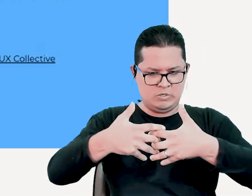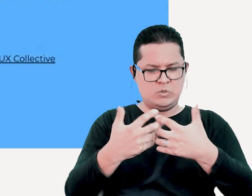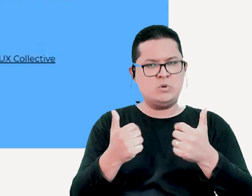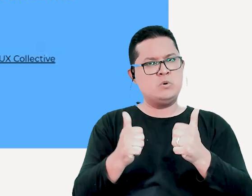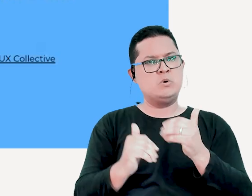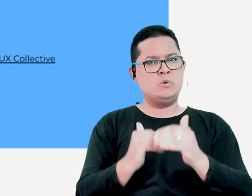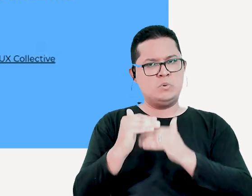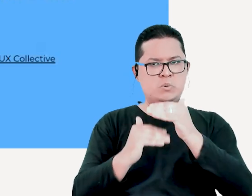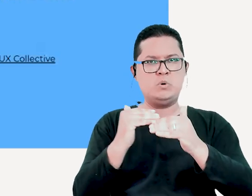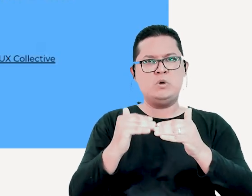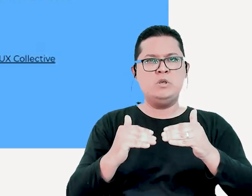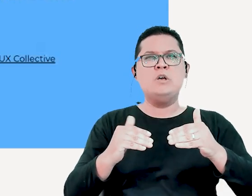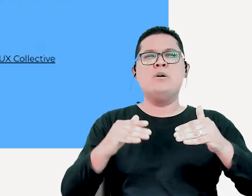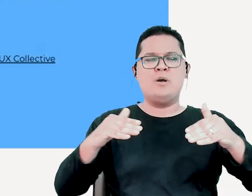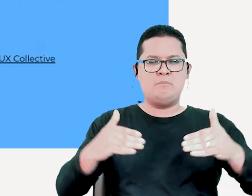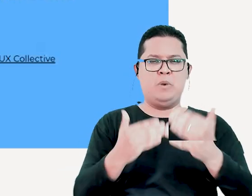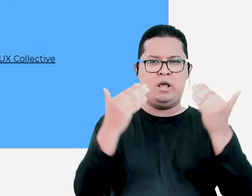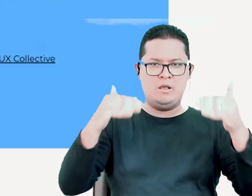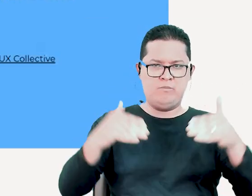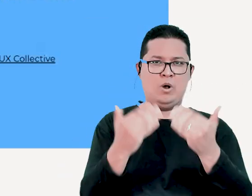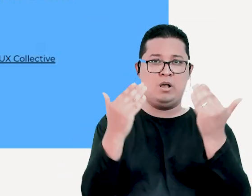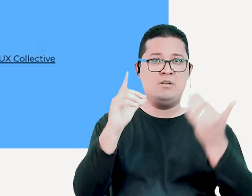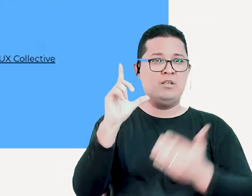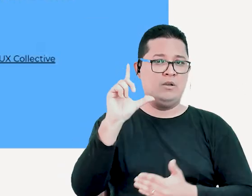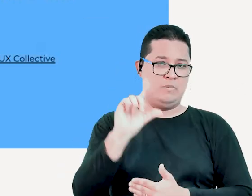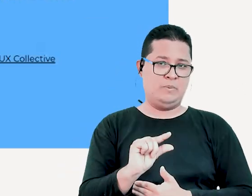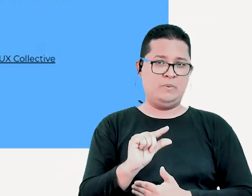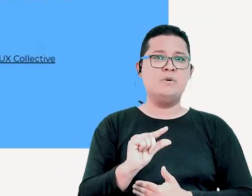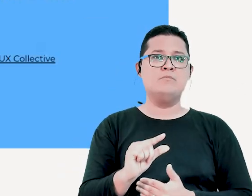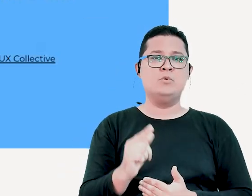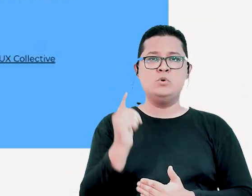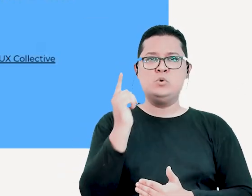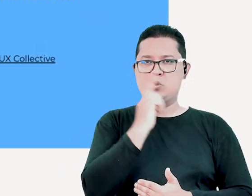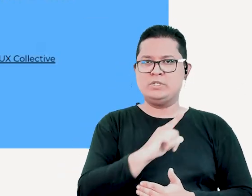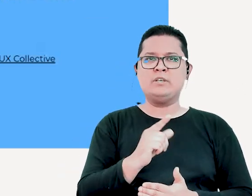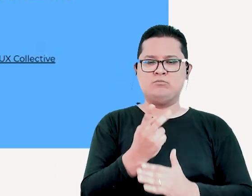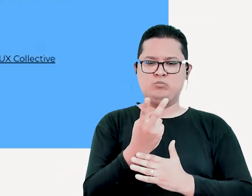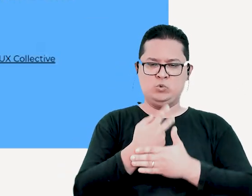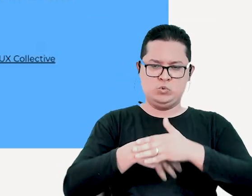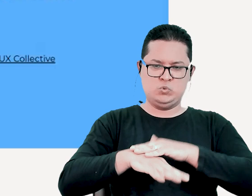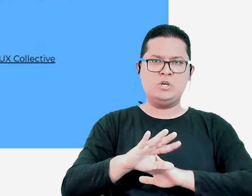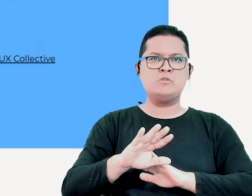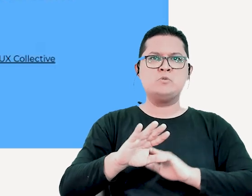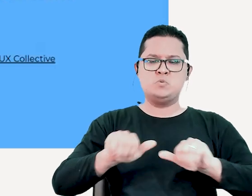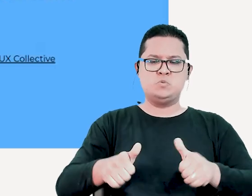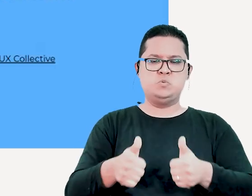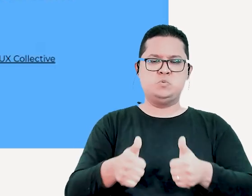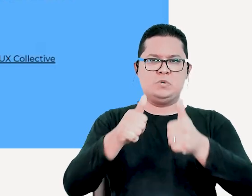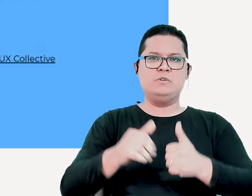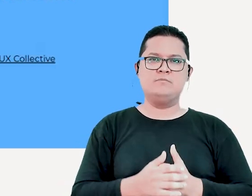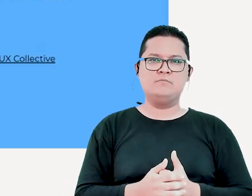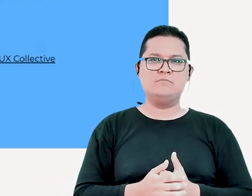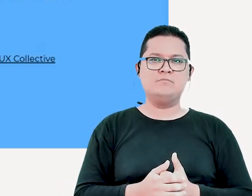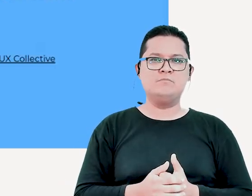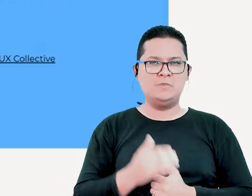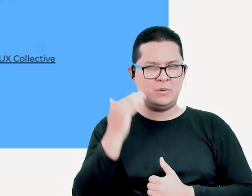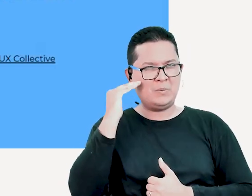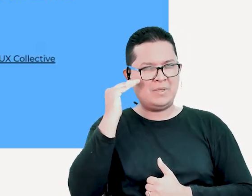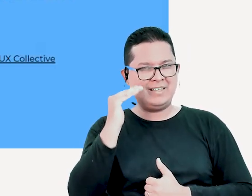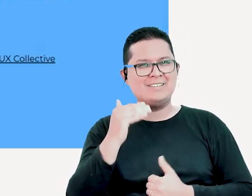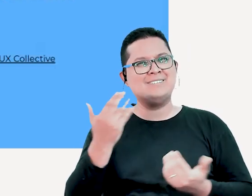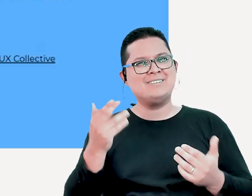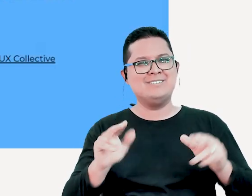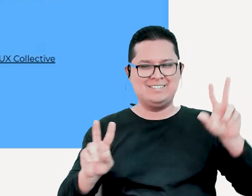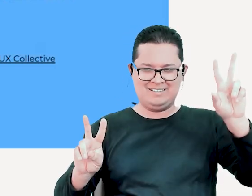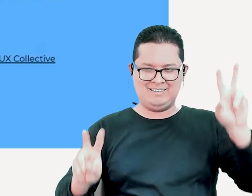atrito e gerando artefatos de design aí de altíssima qualidade. Então, aqui, só comentando um pouquinho essa frase,